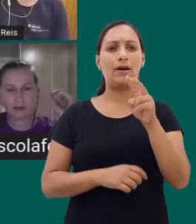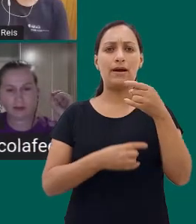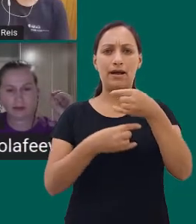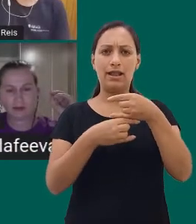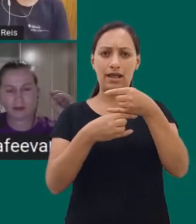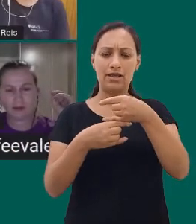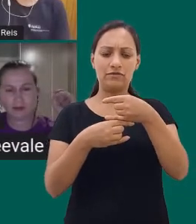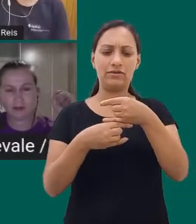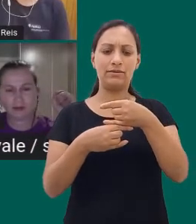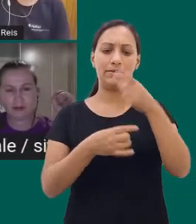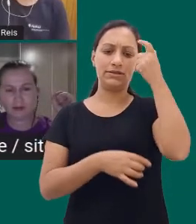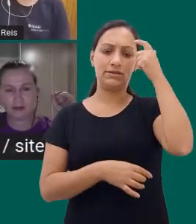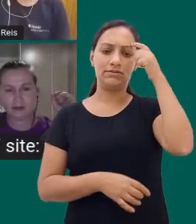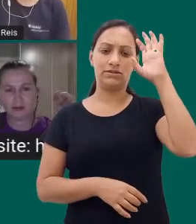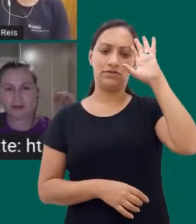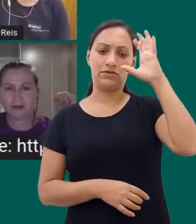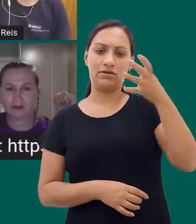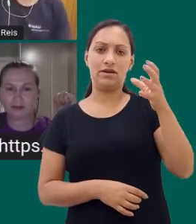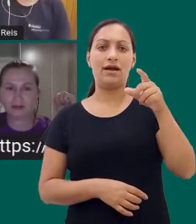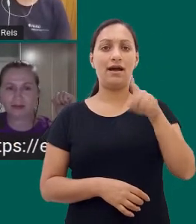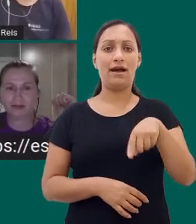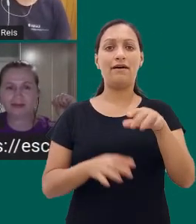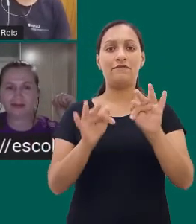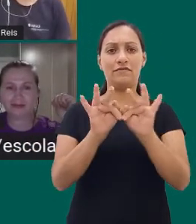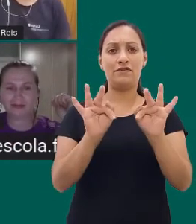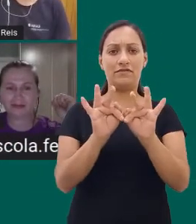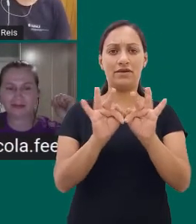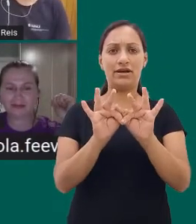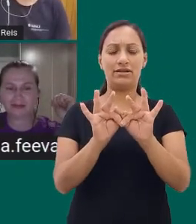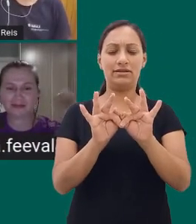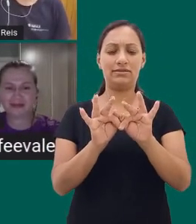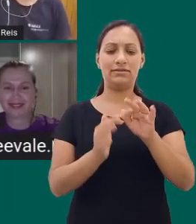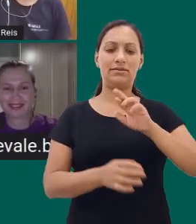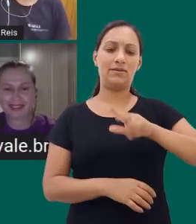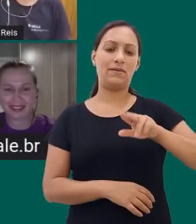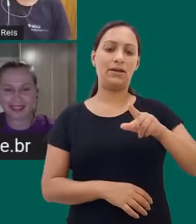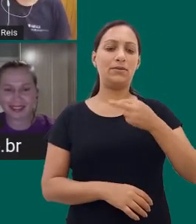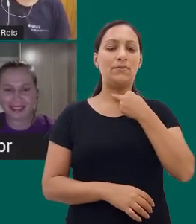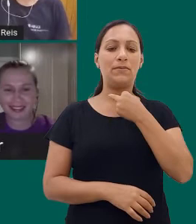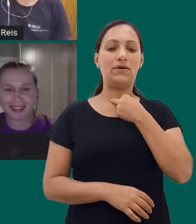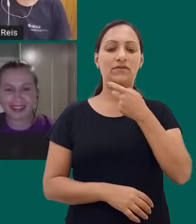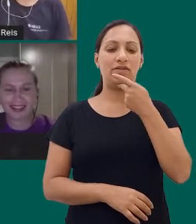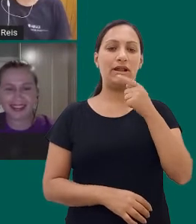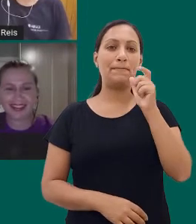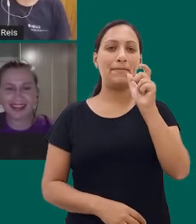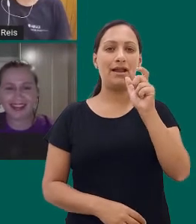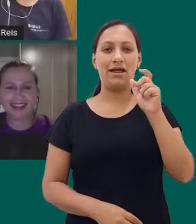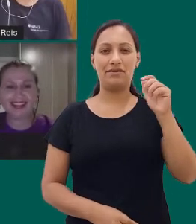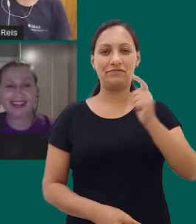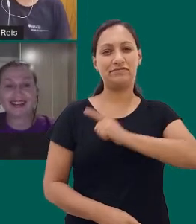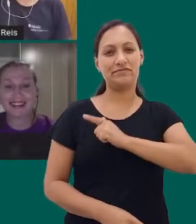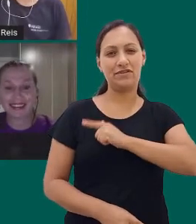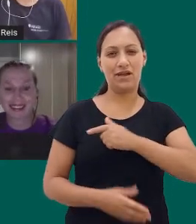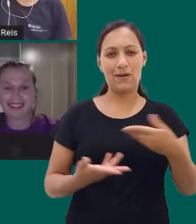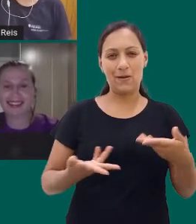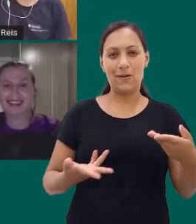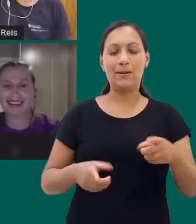coisa, cara, a Fevale é... Eu não vou dizer palavrão aqui, porque eu não posso, é a live da escola. Se fosse na minha aula, eu já estava dizendo outras